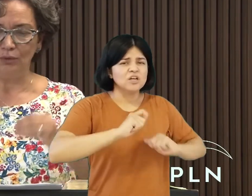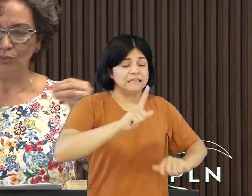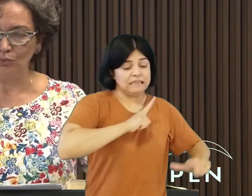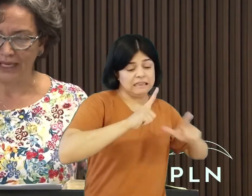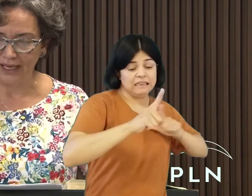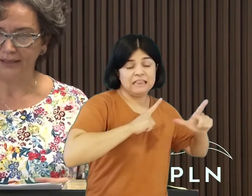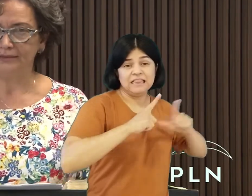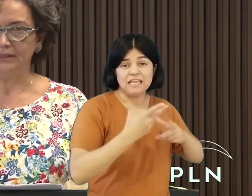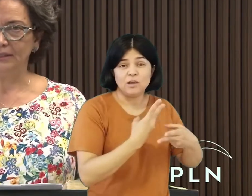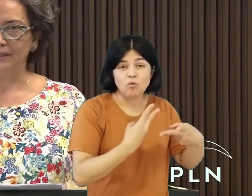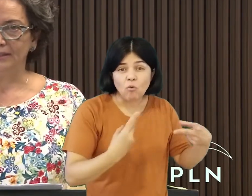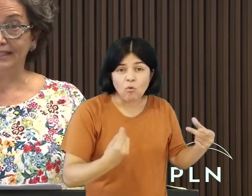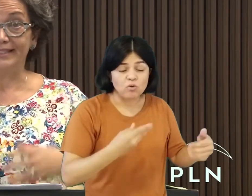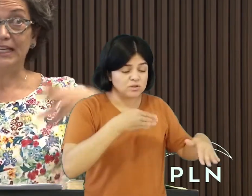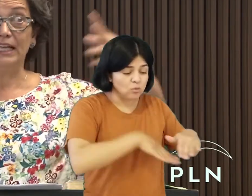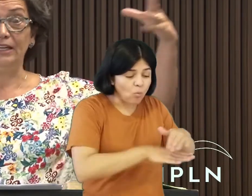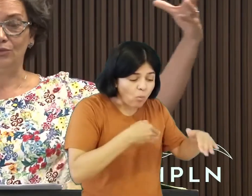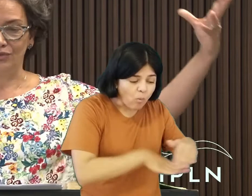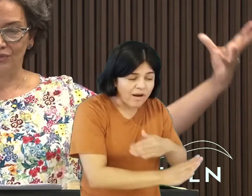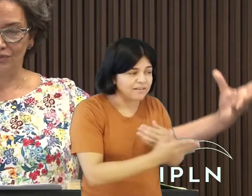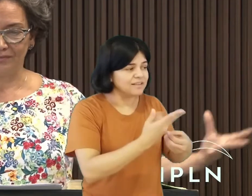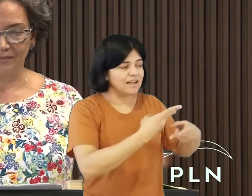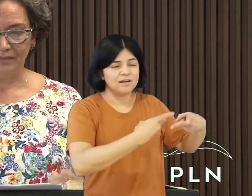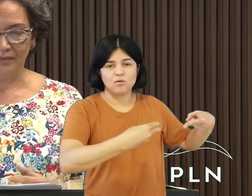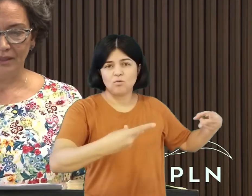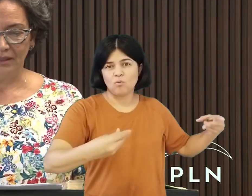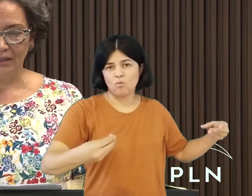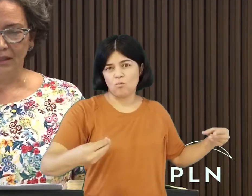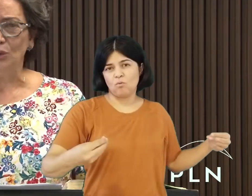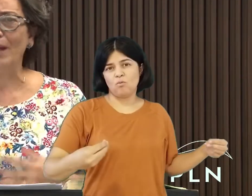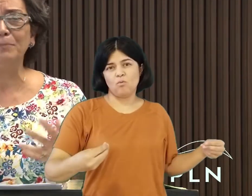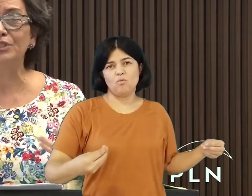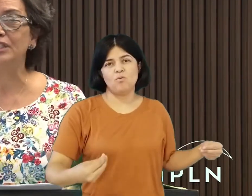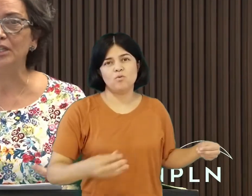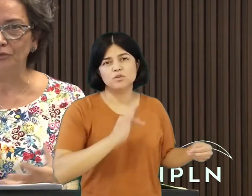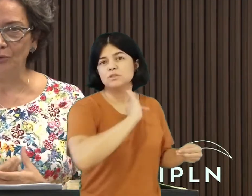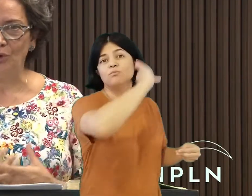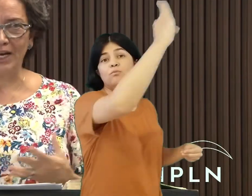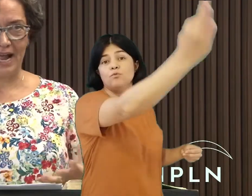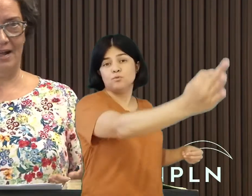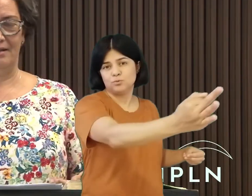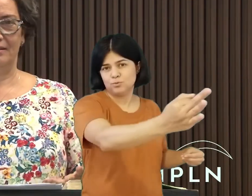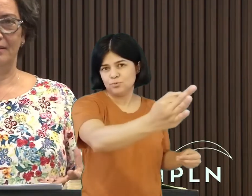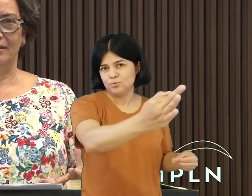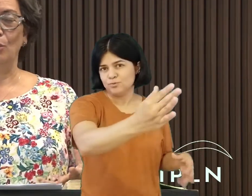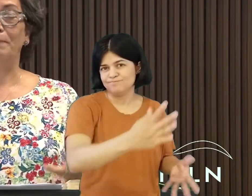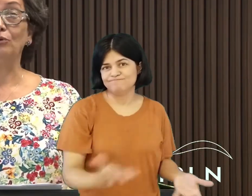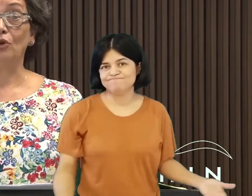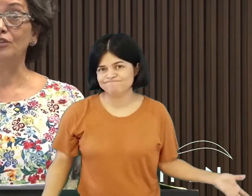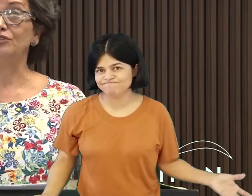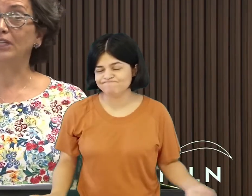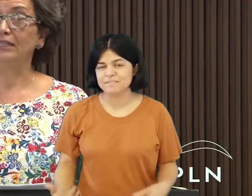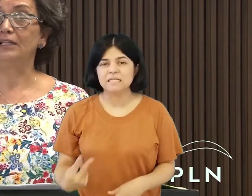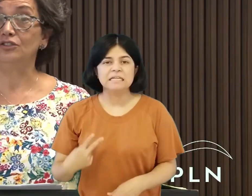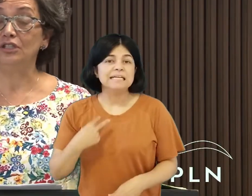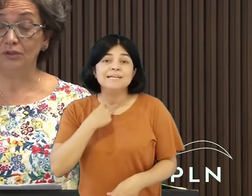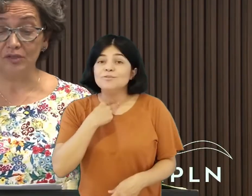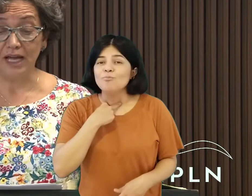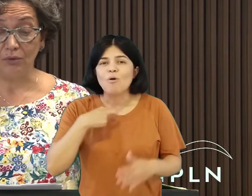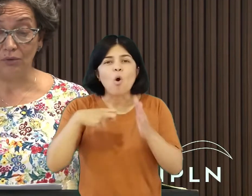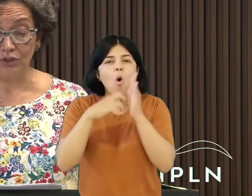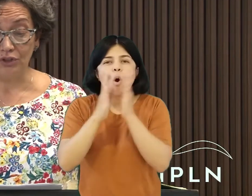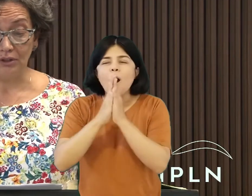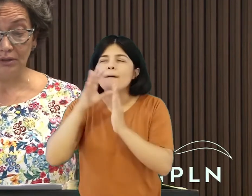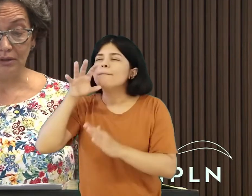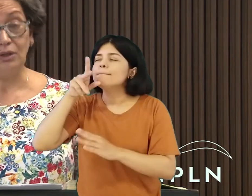guardar, em acumular. Terceleiros. Não é possível orar, o pão nosso de cada dia nos